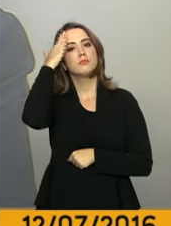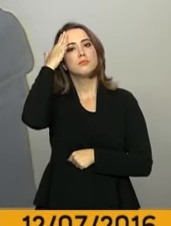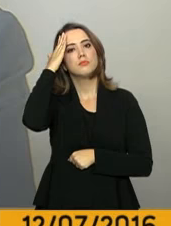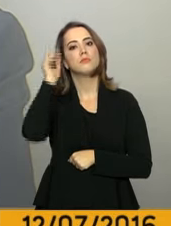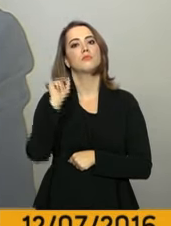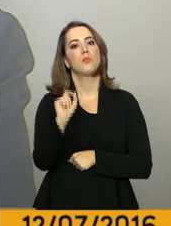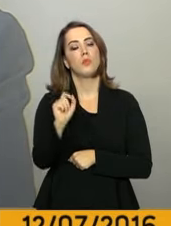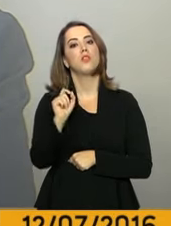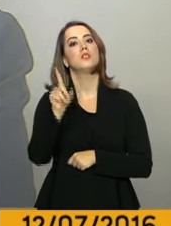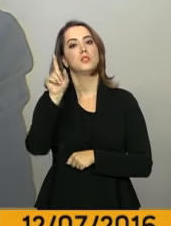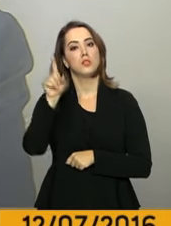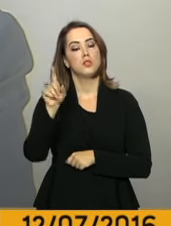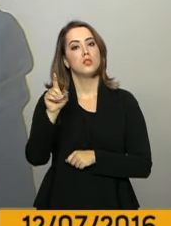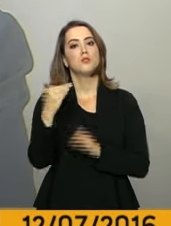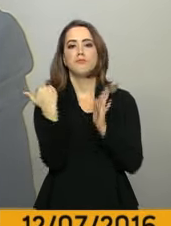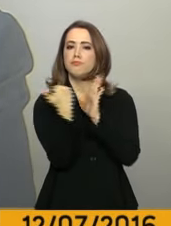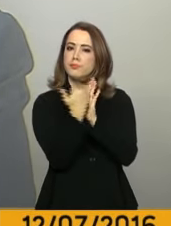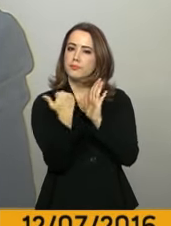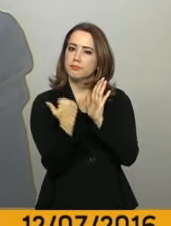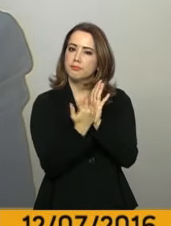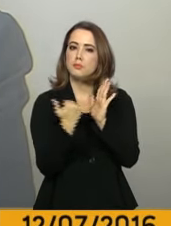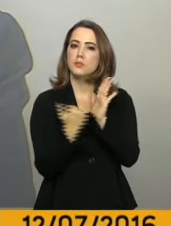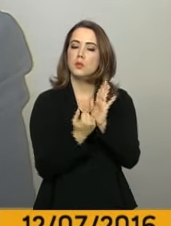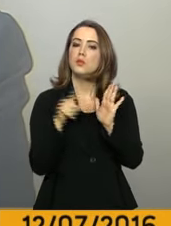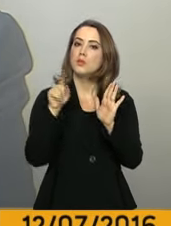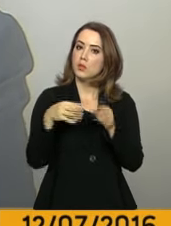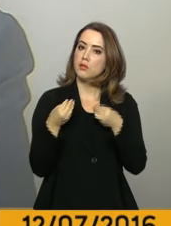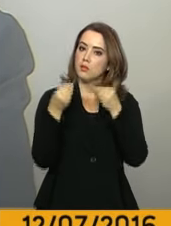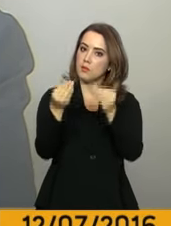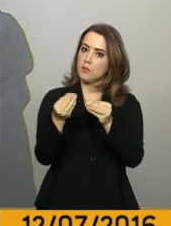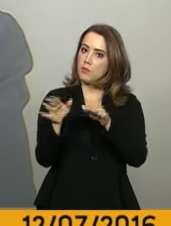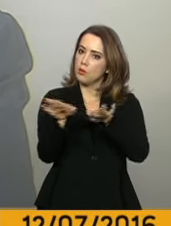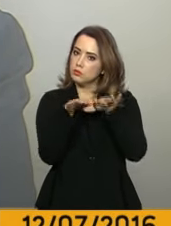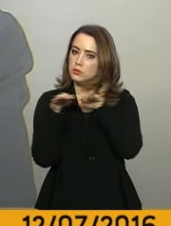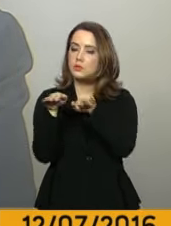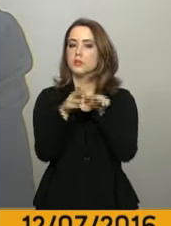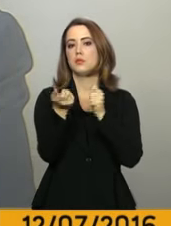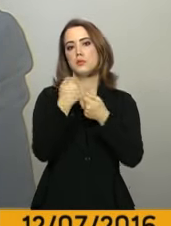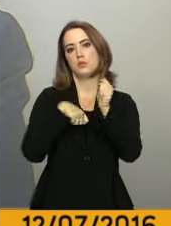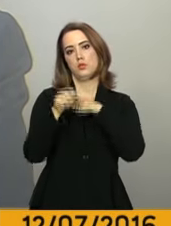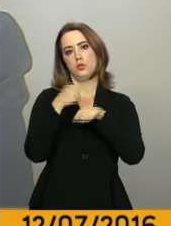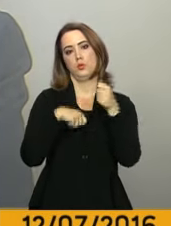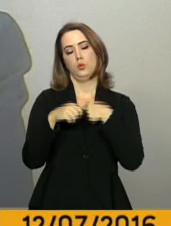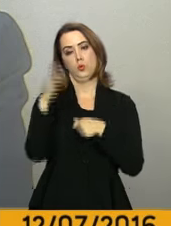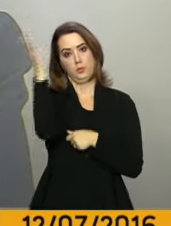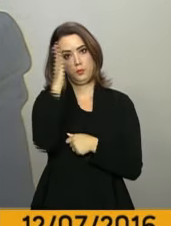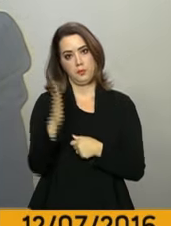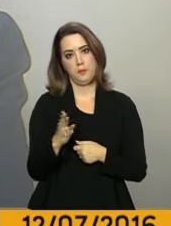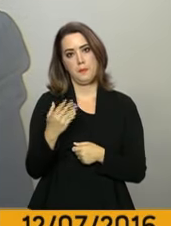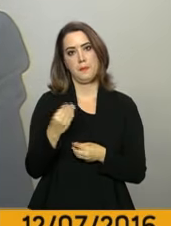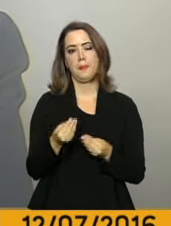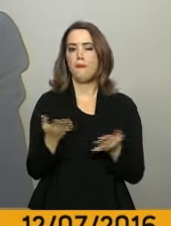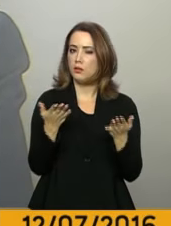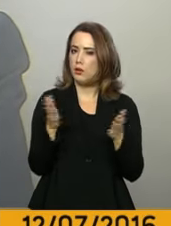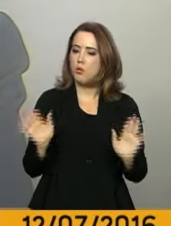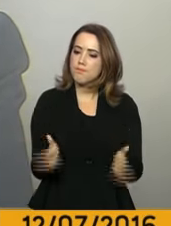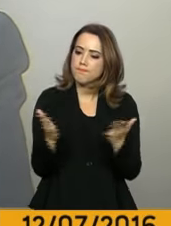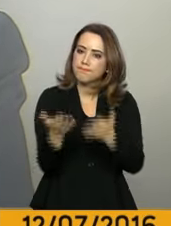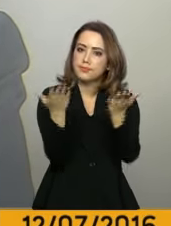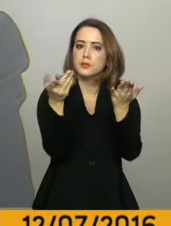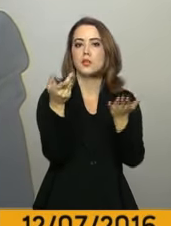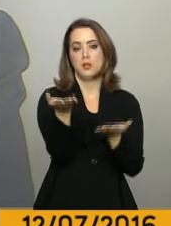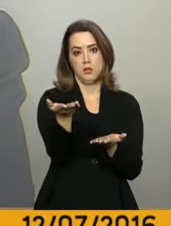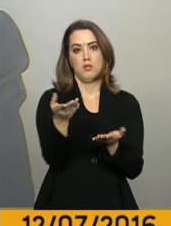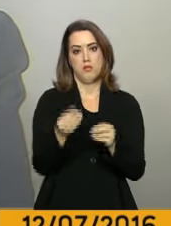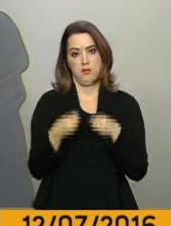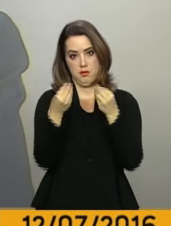pauta mais importante é o que garante uma certa estabilidade Econômica para o nosso país então incentivá-los é incentivar o